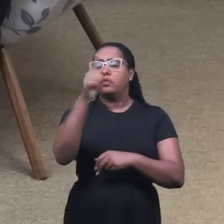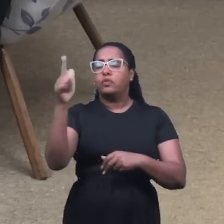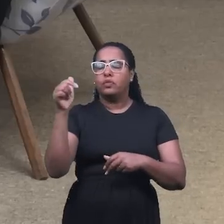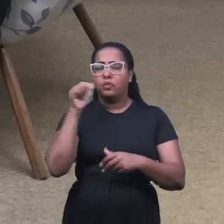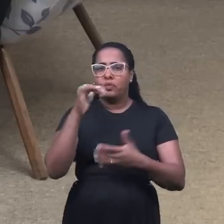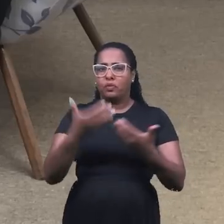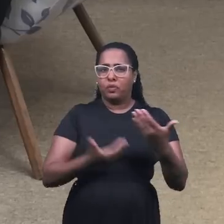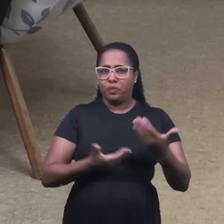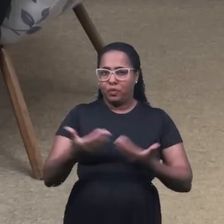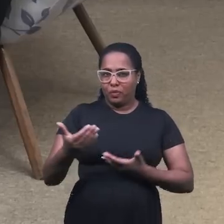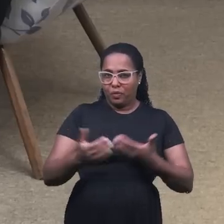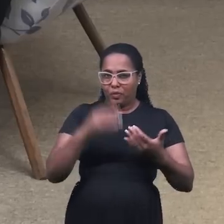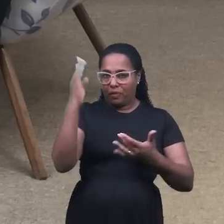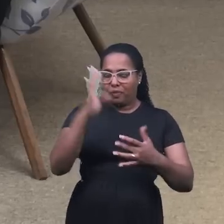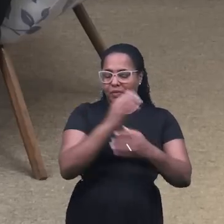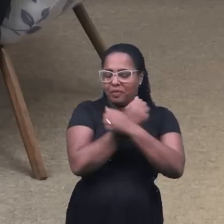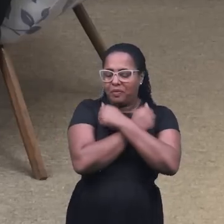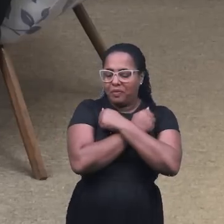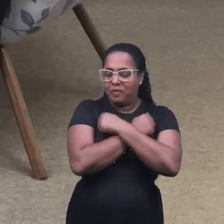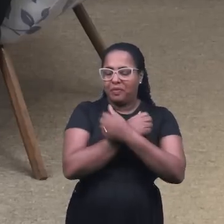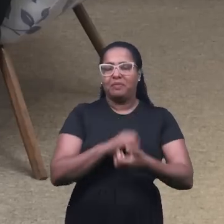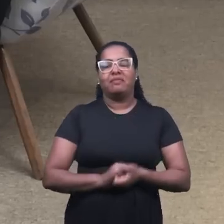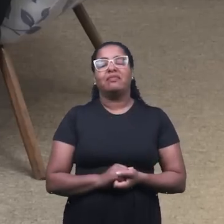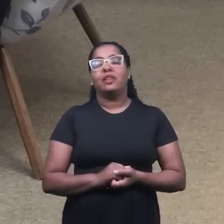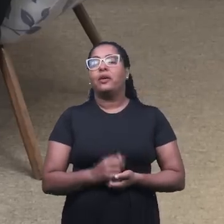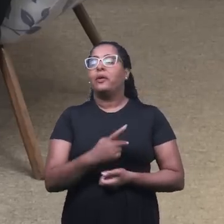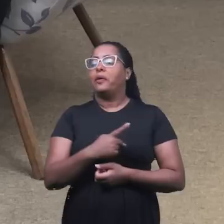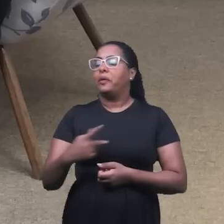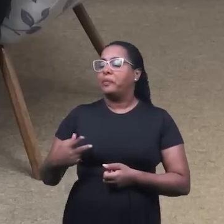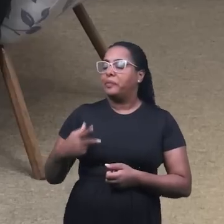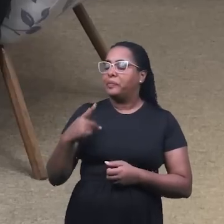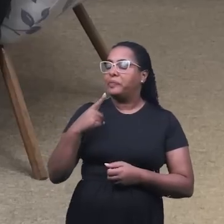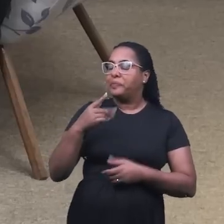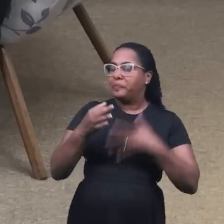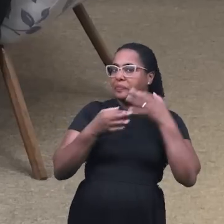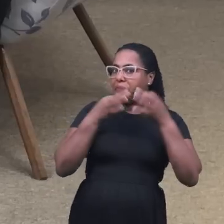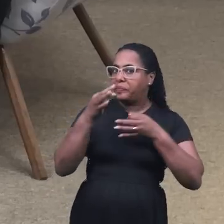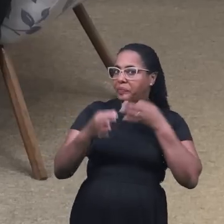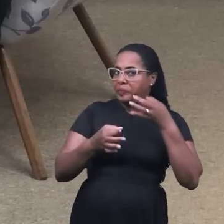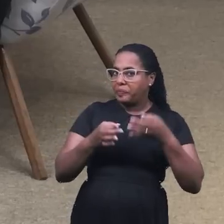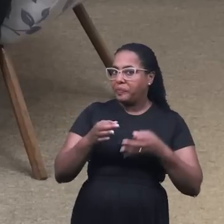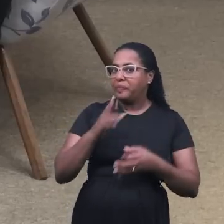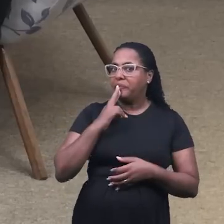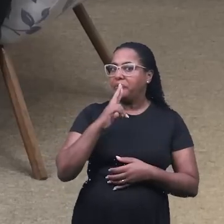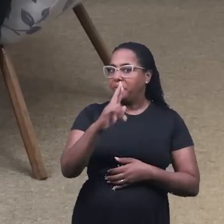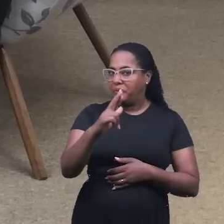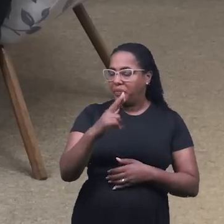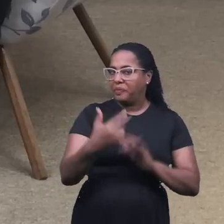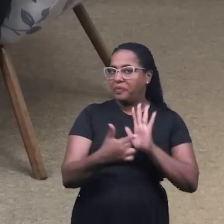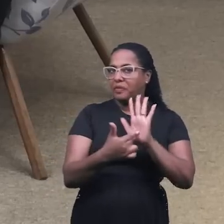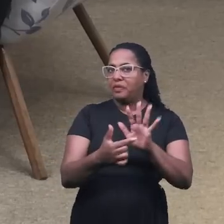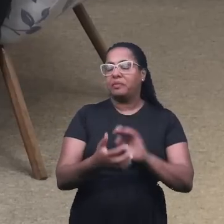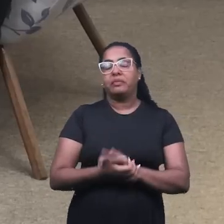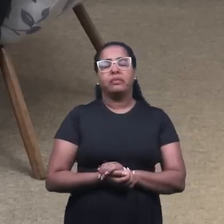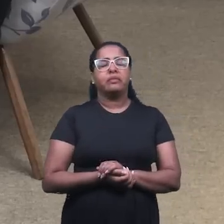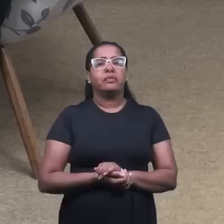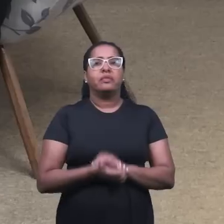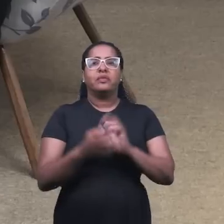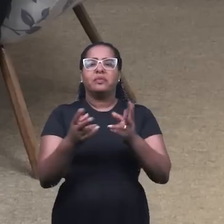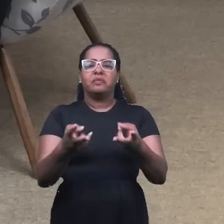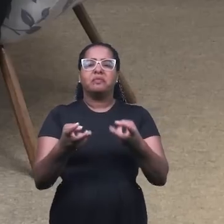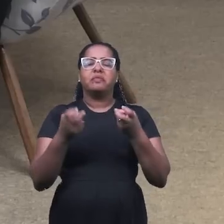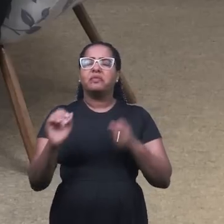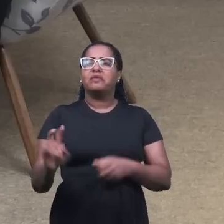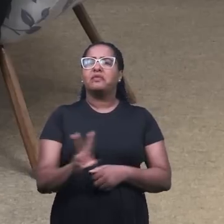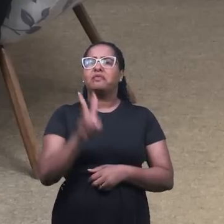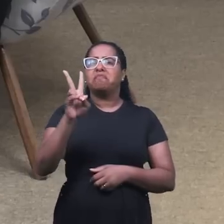servas do Brasil. Amém? Pastor Márcio, seu comentário acerca da resposta que a nossa irmã apresentou. Pastor, a gente observa a